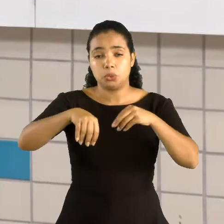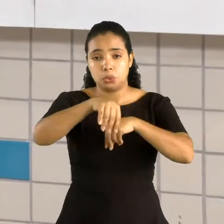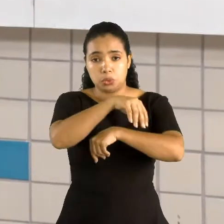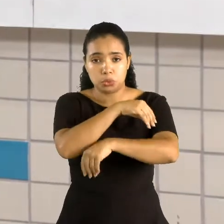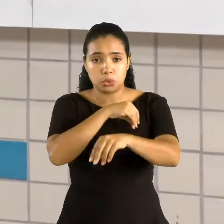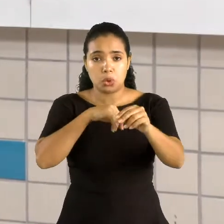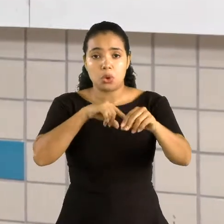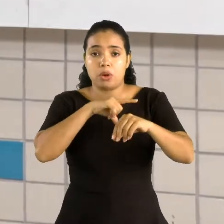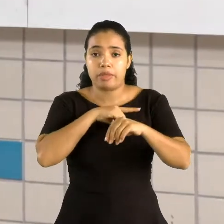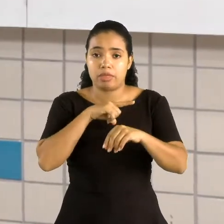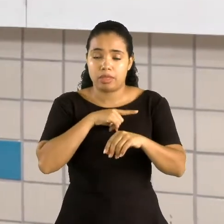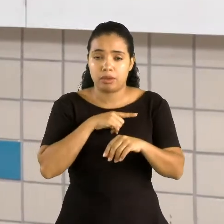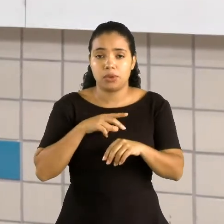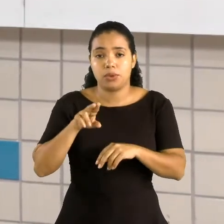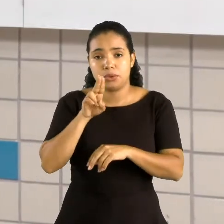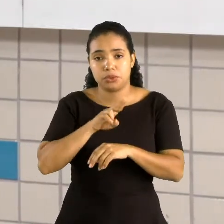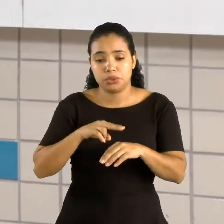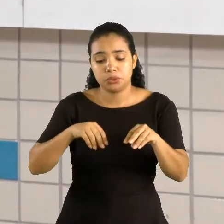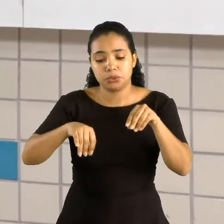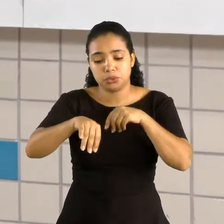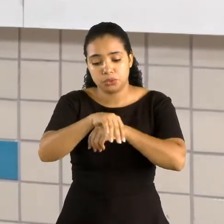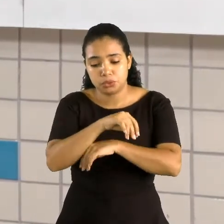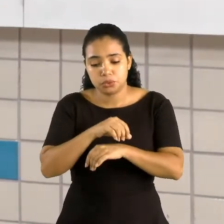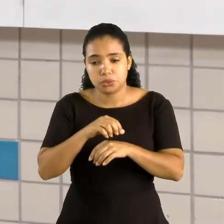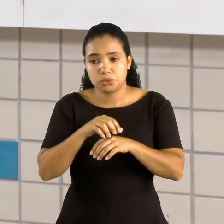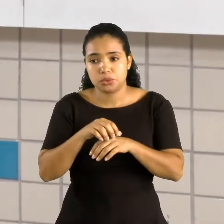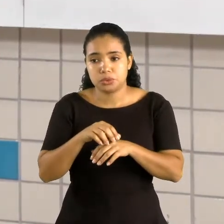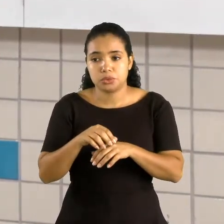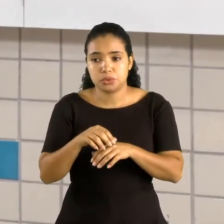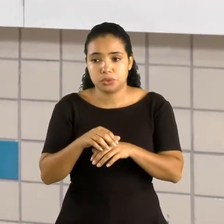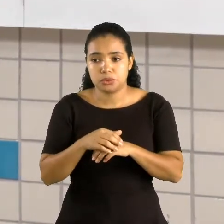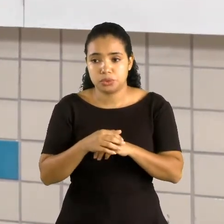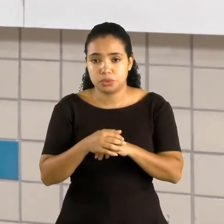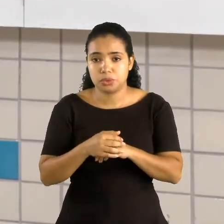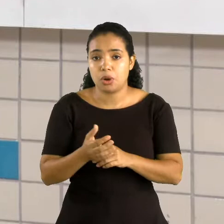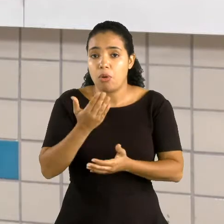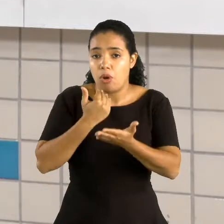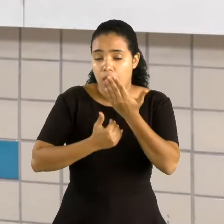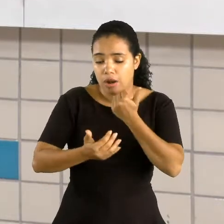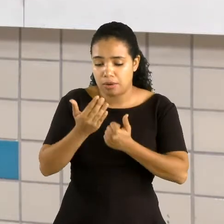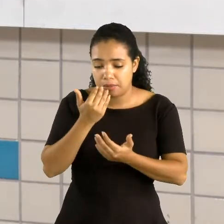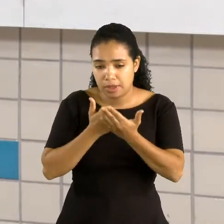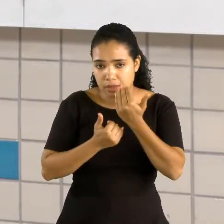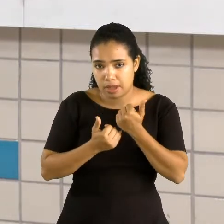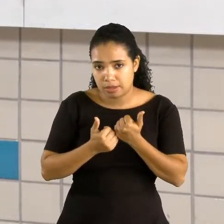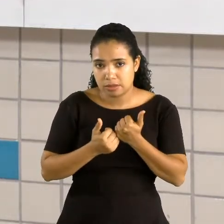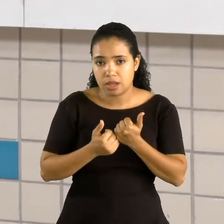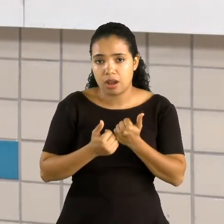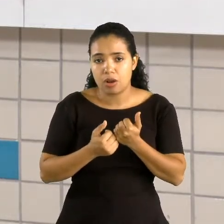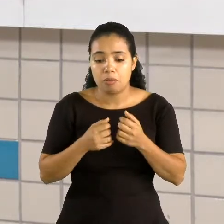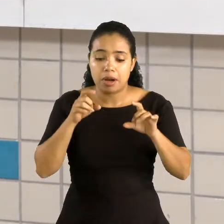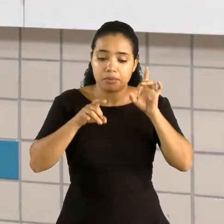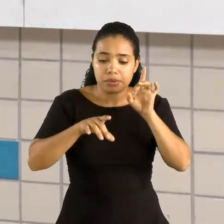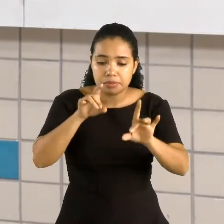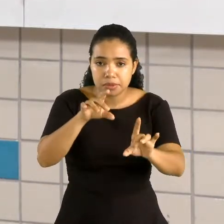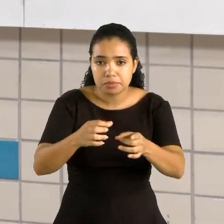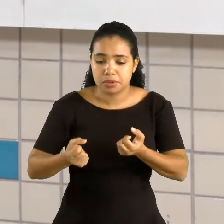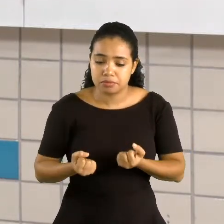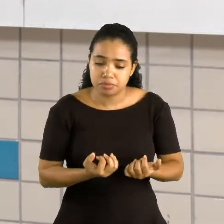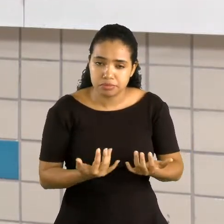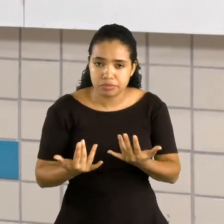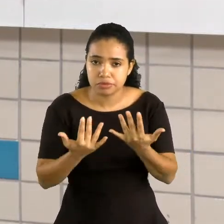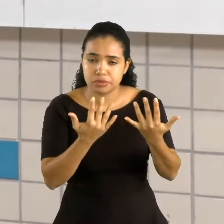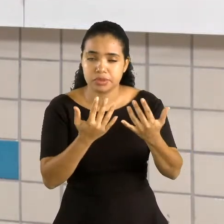predominância. Por quê? Nós utilizamos o solo na alimentação, os nossos alimentos são produzidos através do solo, através da agricultura.